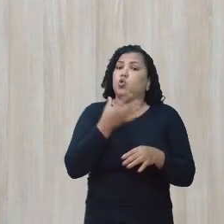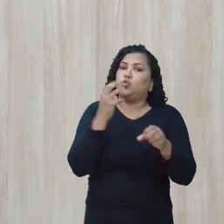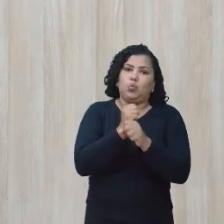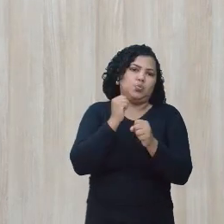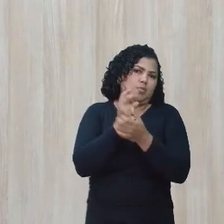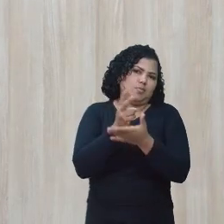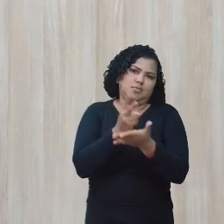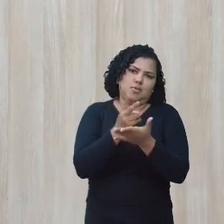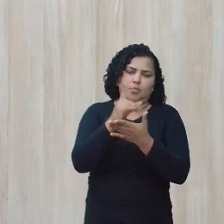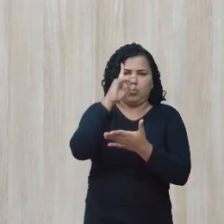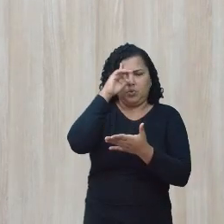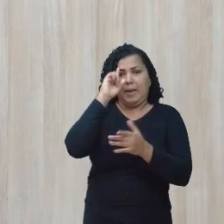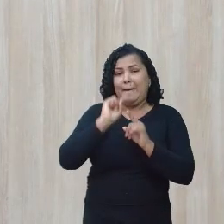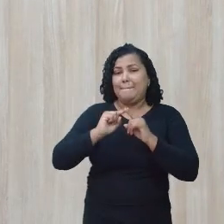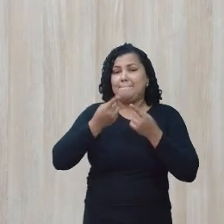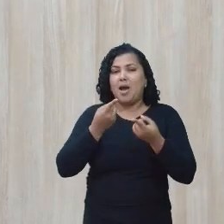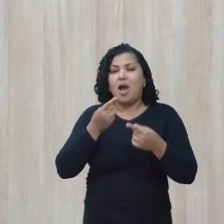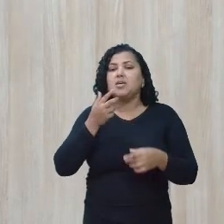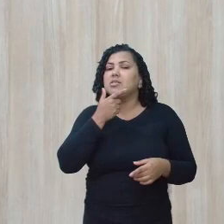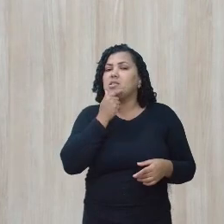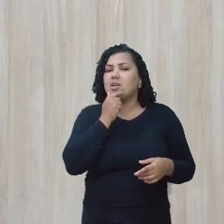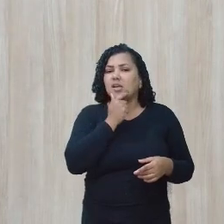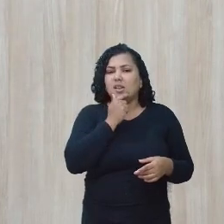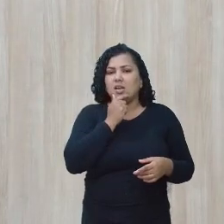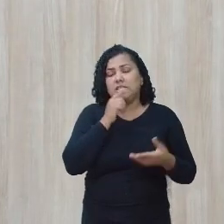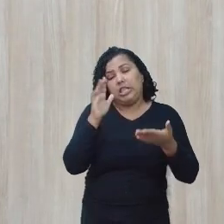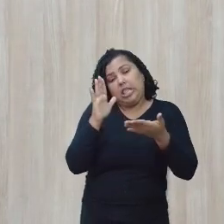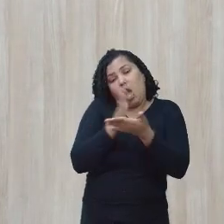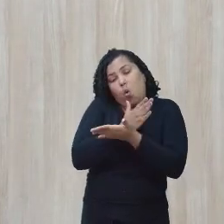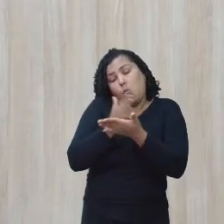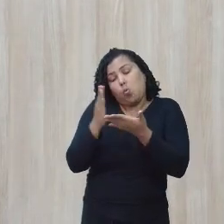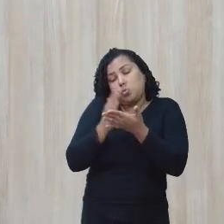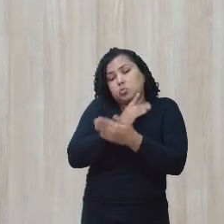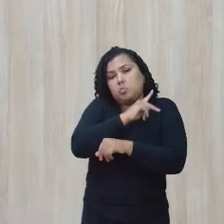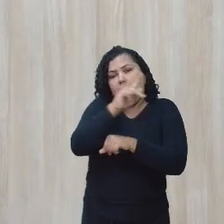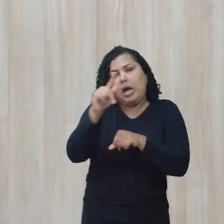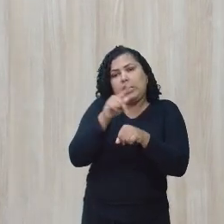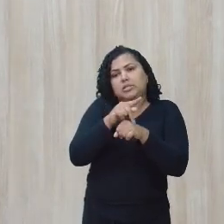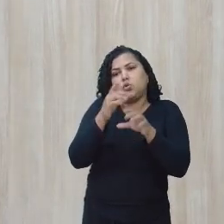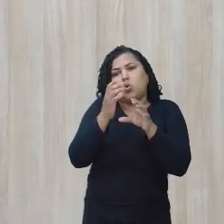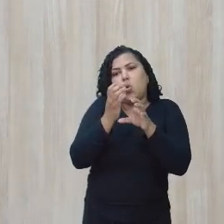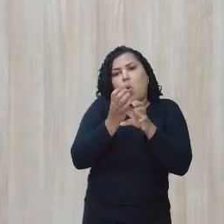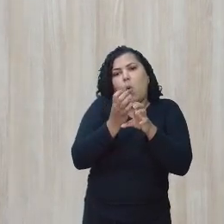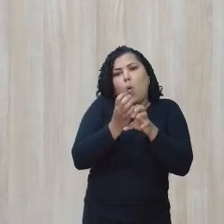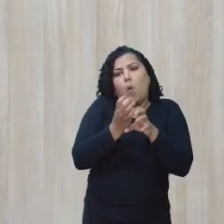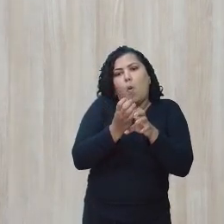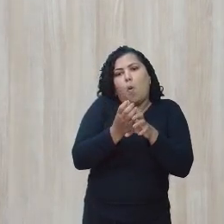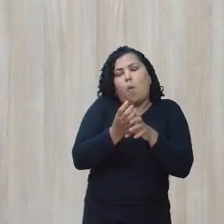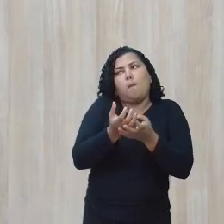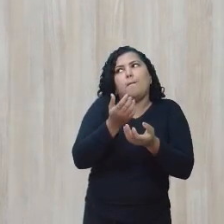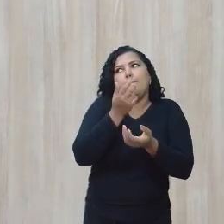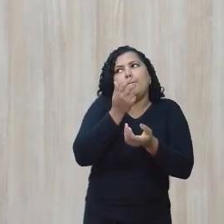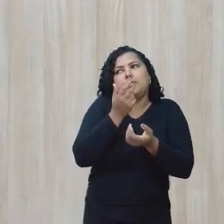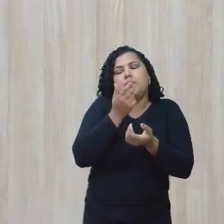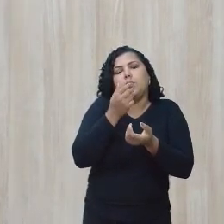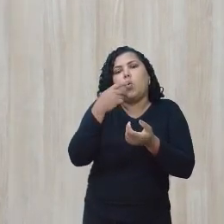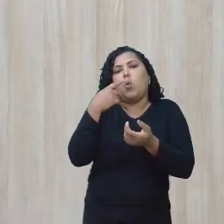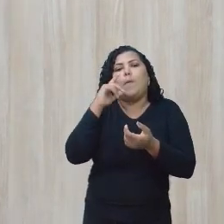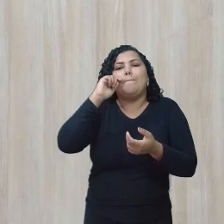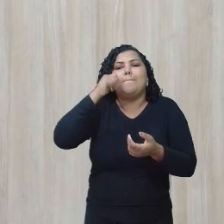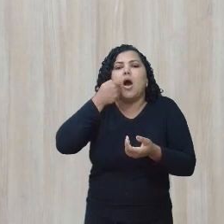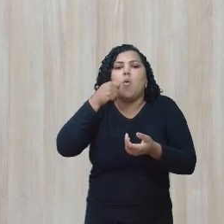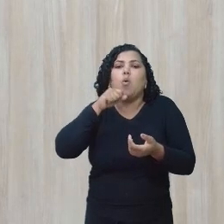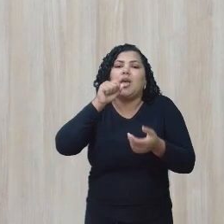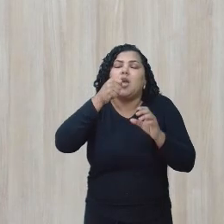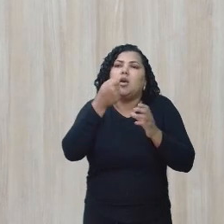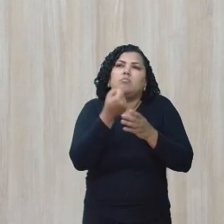né? Porém, em inglês, o que é que vai acontecer em países de língua inglesa? O pão é um gênero de comida, né? É uma classificação de